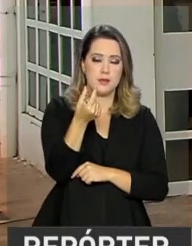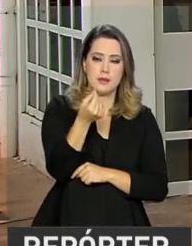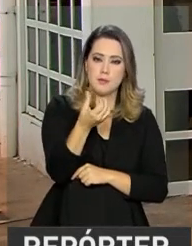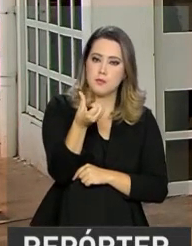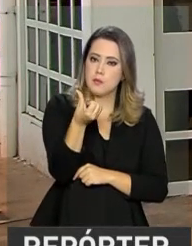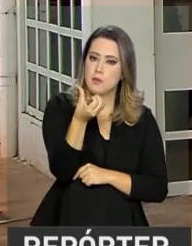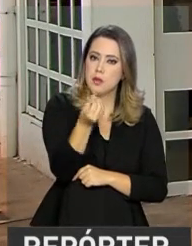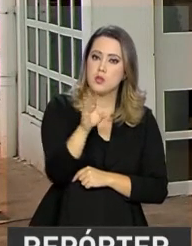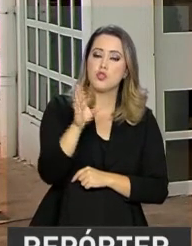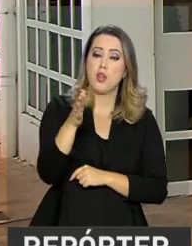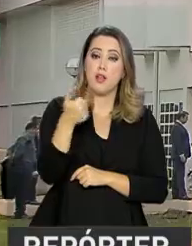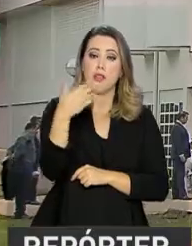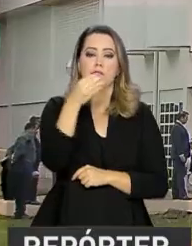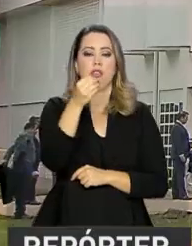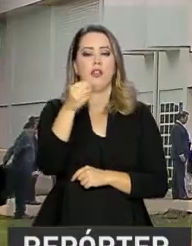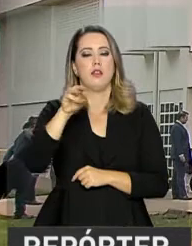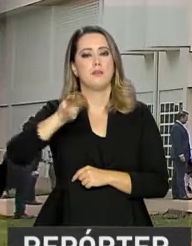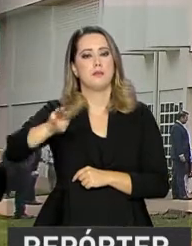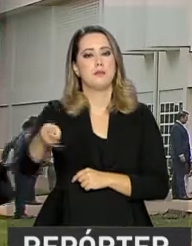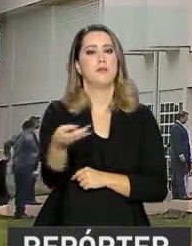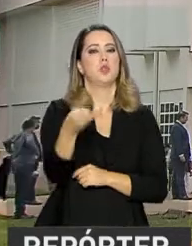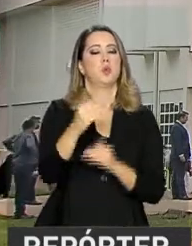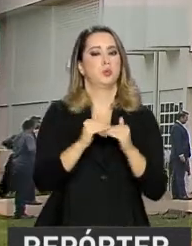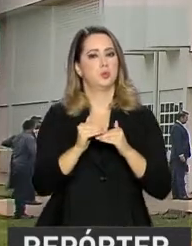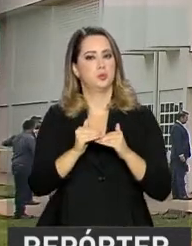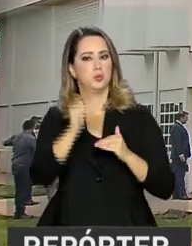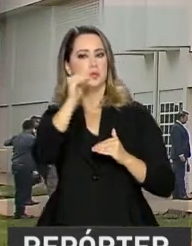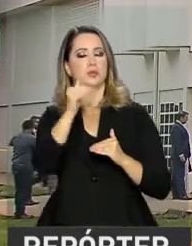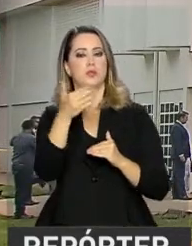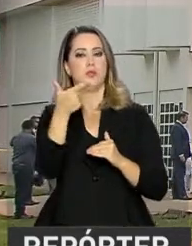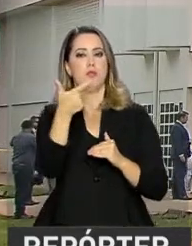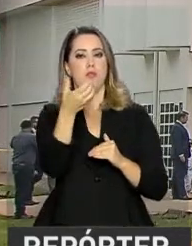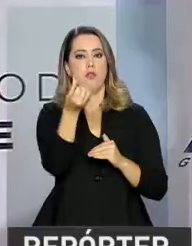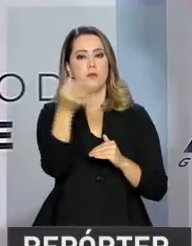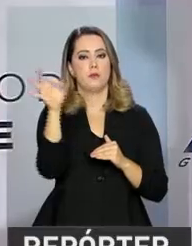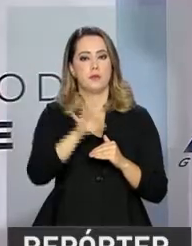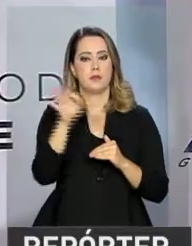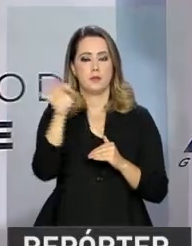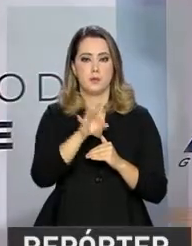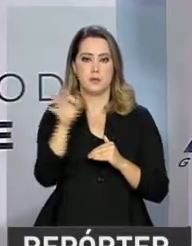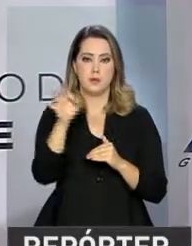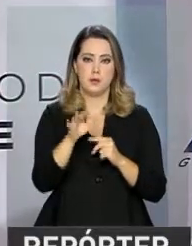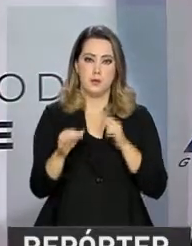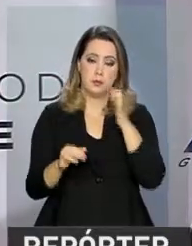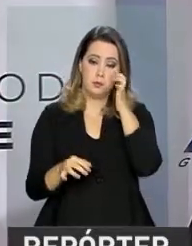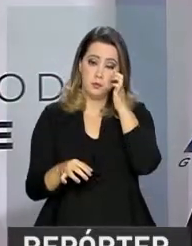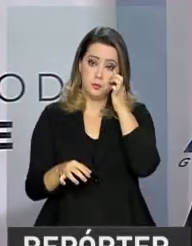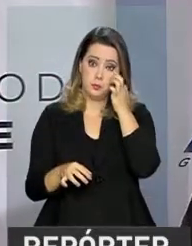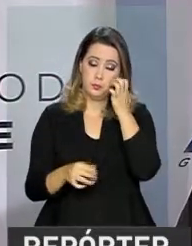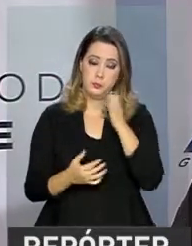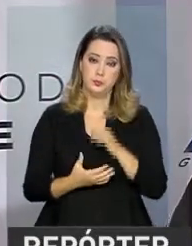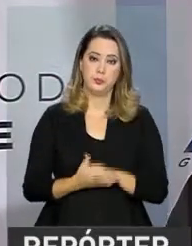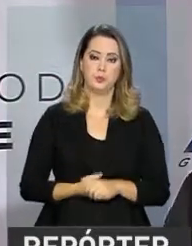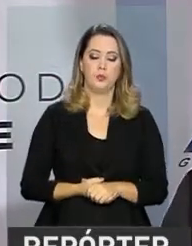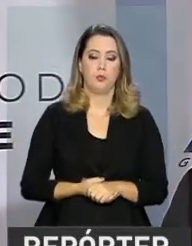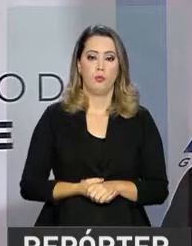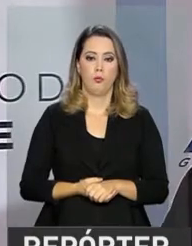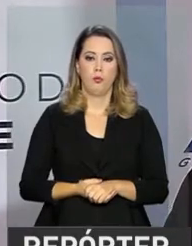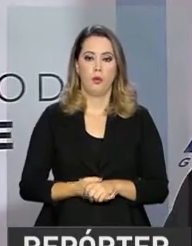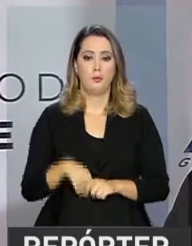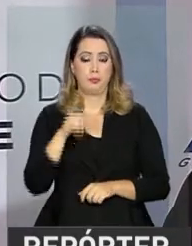quase 10 milhões e meio um crescimento de quase 26% existem vários projetos no brasil estudando